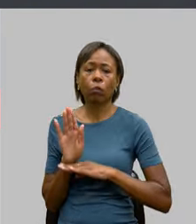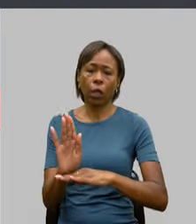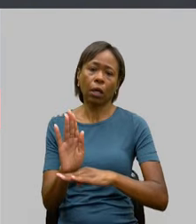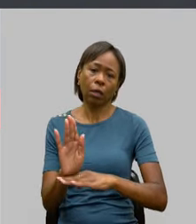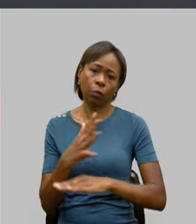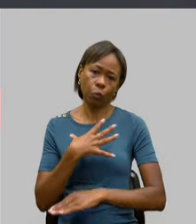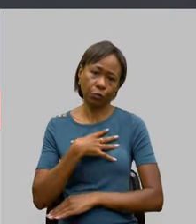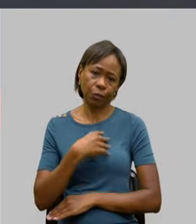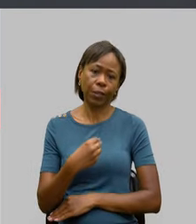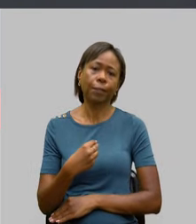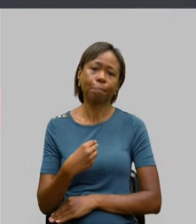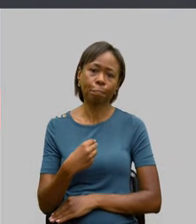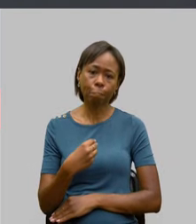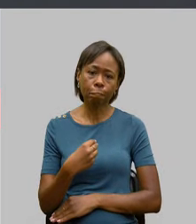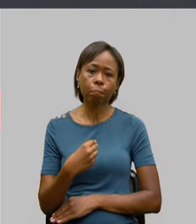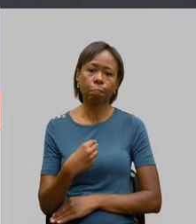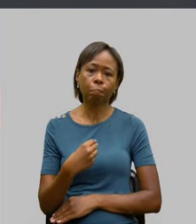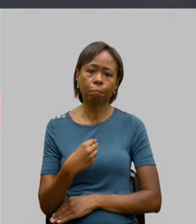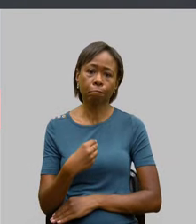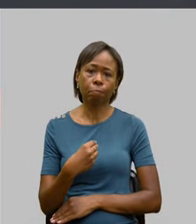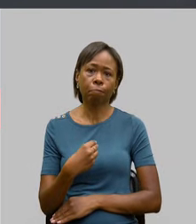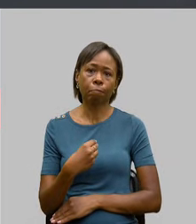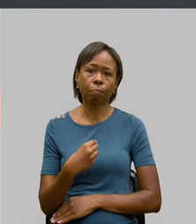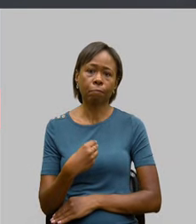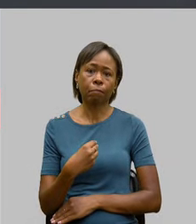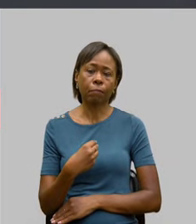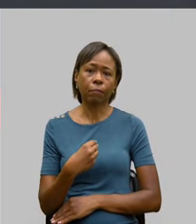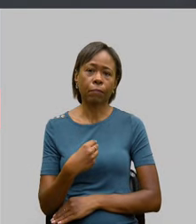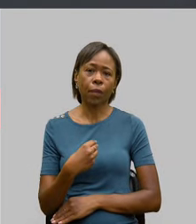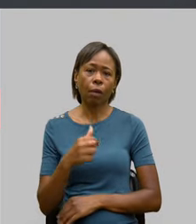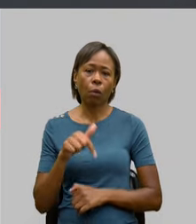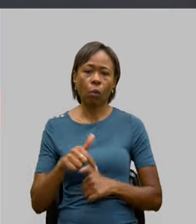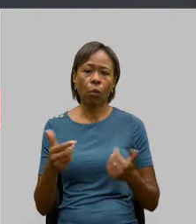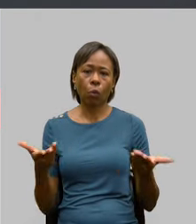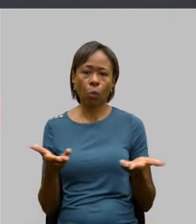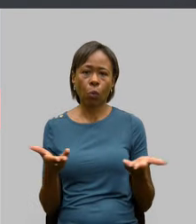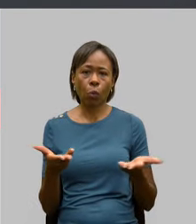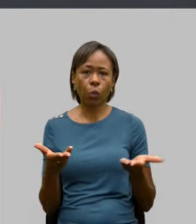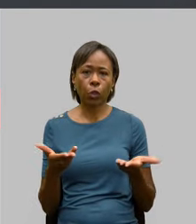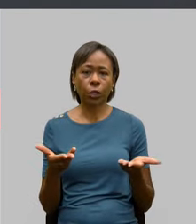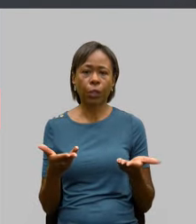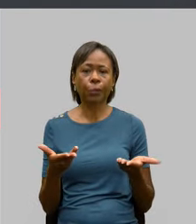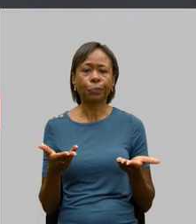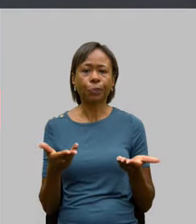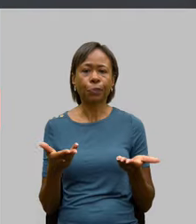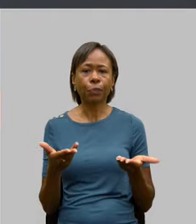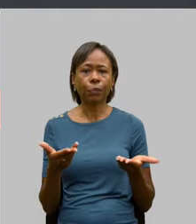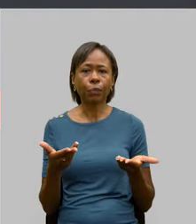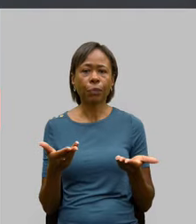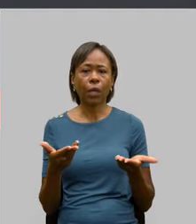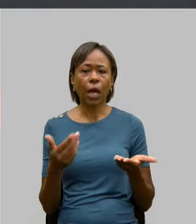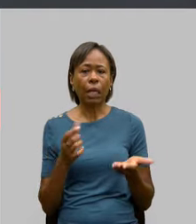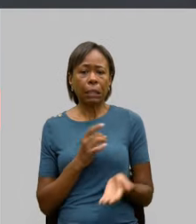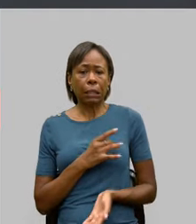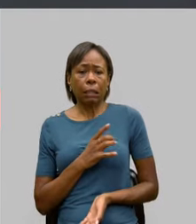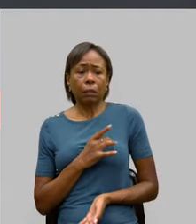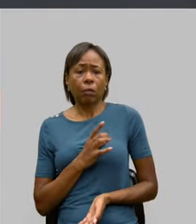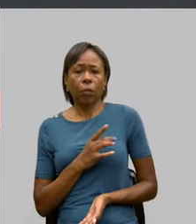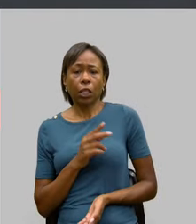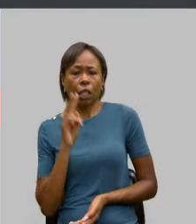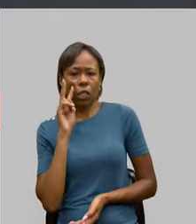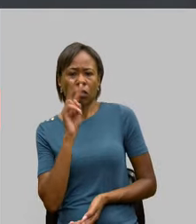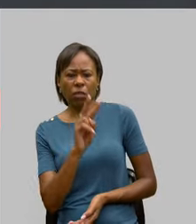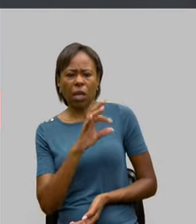nós estamos vivendo debaixo de medo a gente quando vê um pem ele cruza os braços e abre as